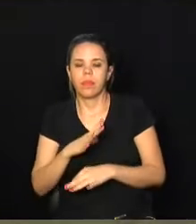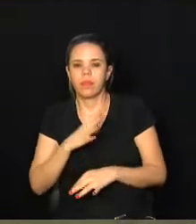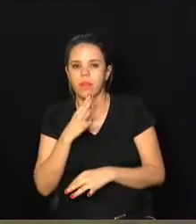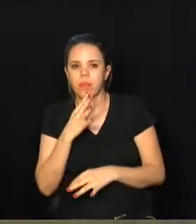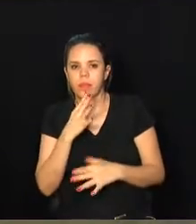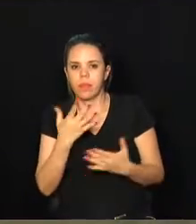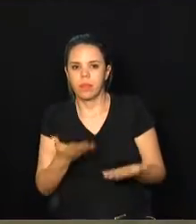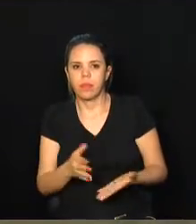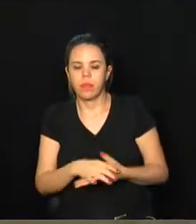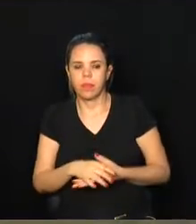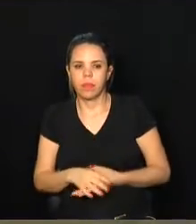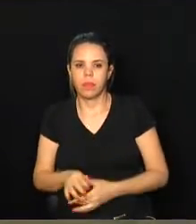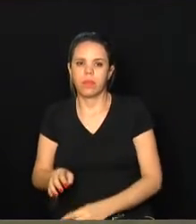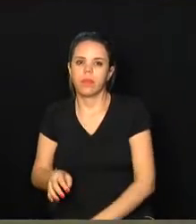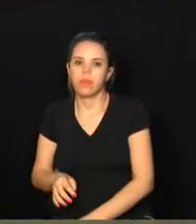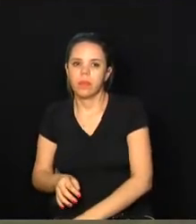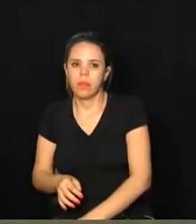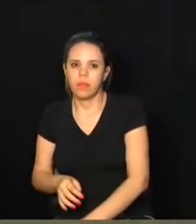conhecia. Então,